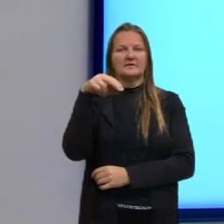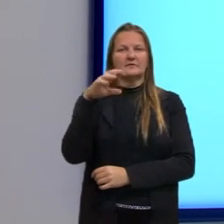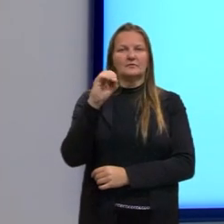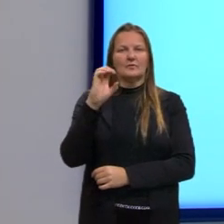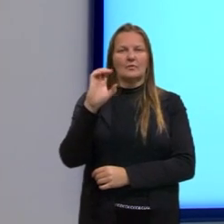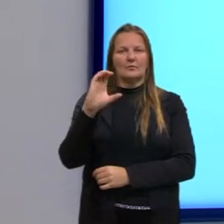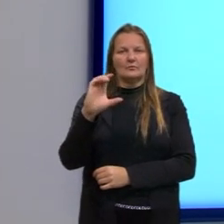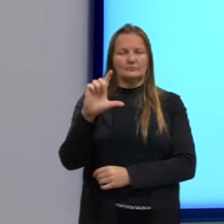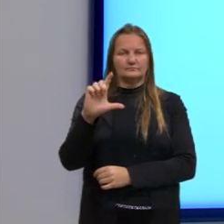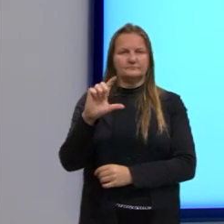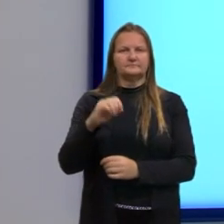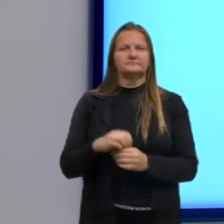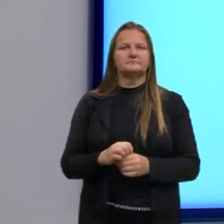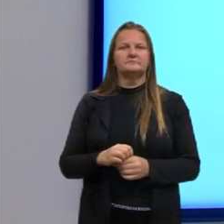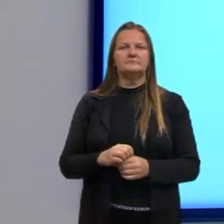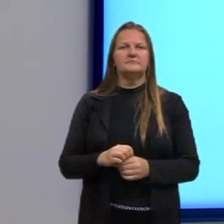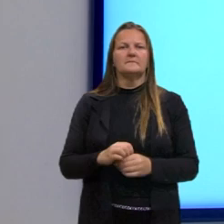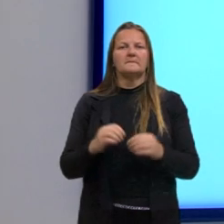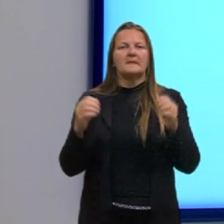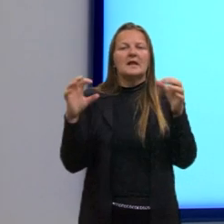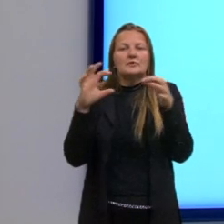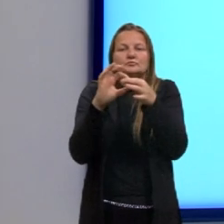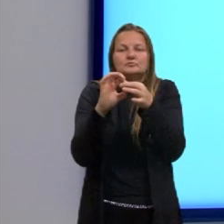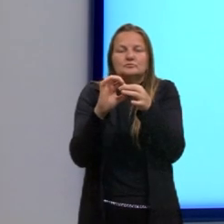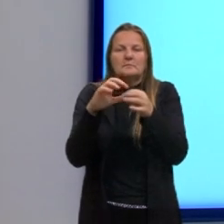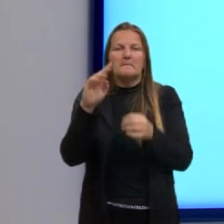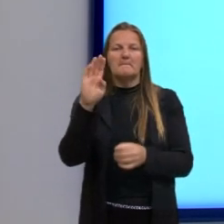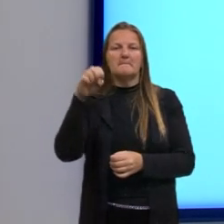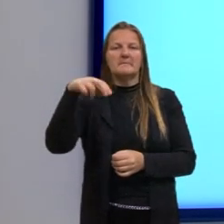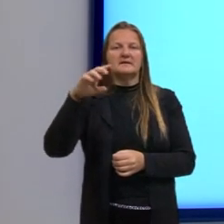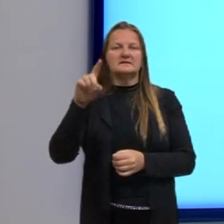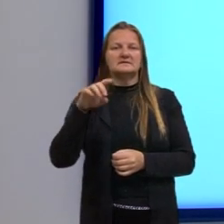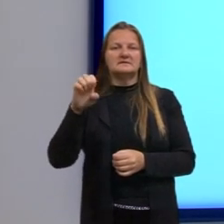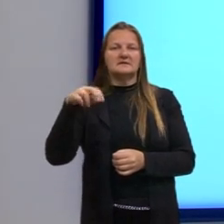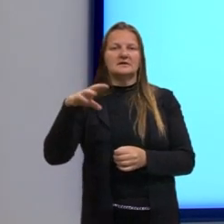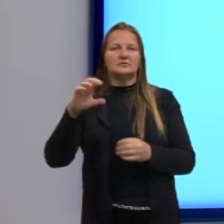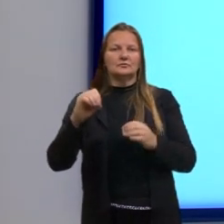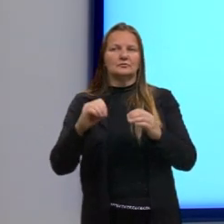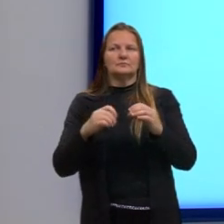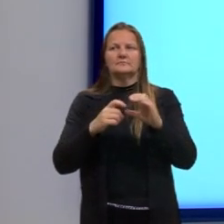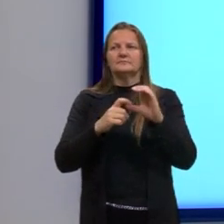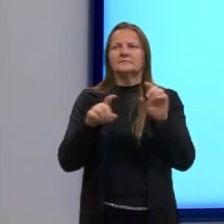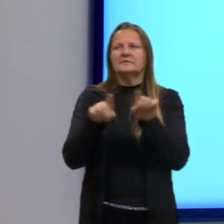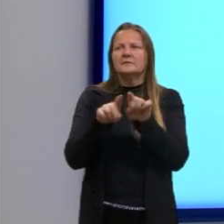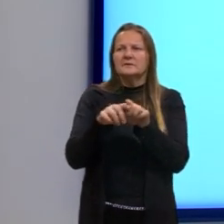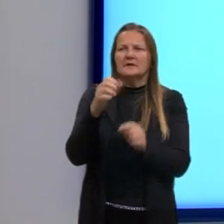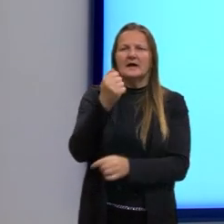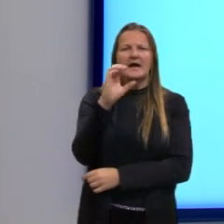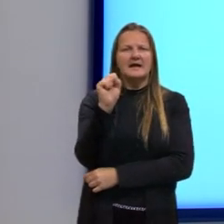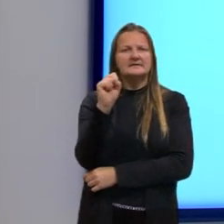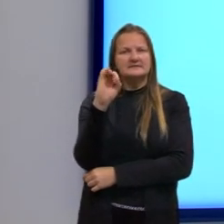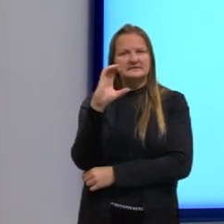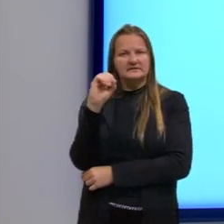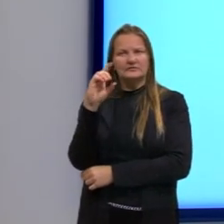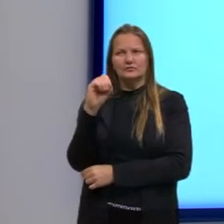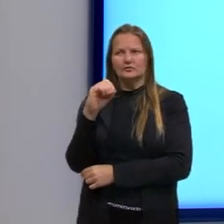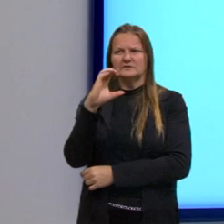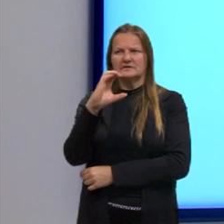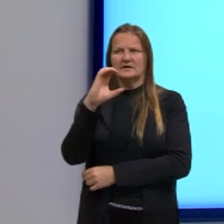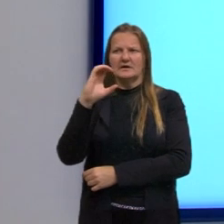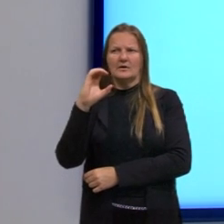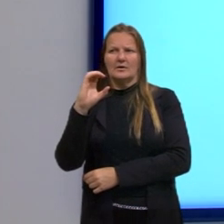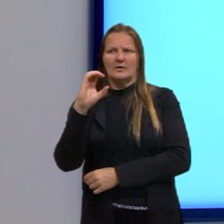a hidroxila ligada ao benzeno e eu posso ter um ácido sulfônico que é aquele grupo funcional co3h